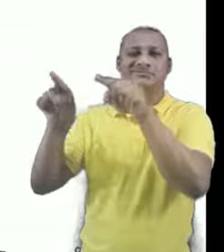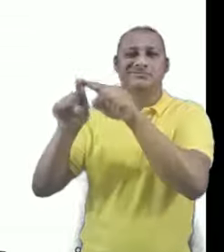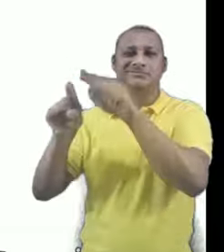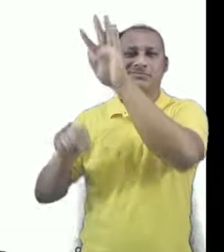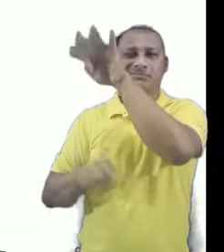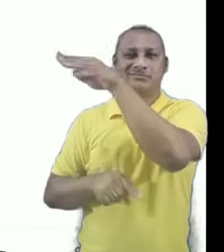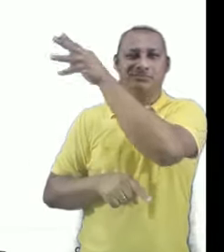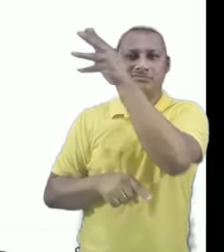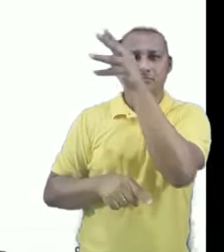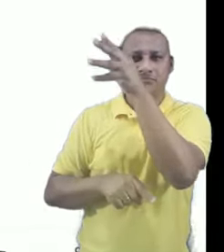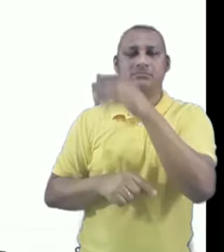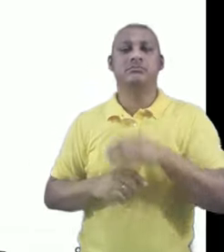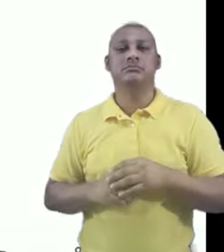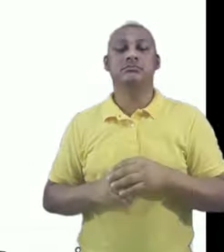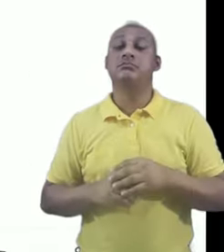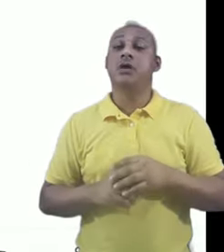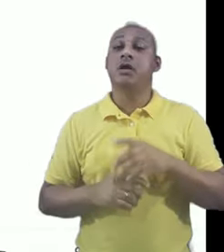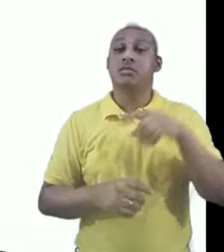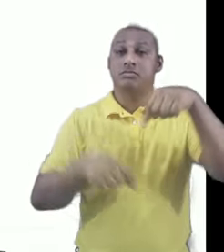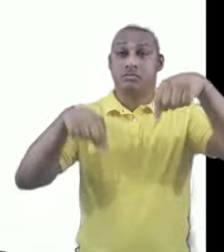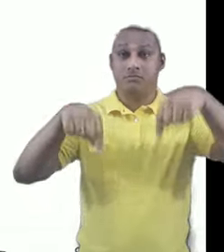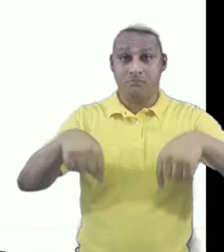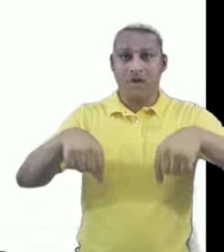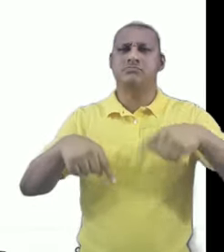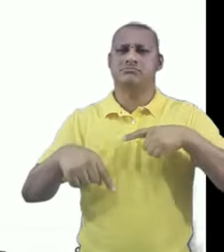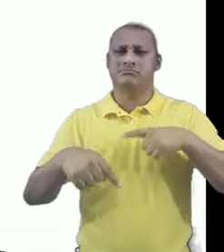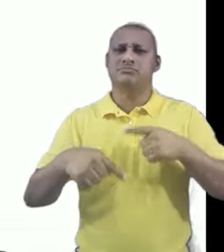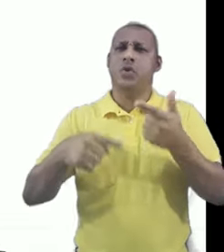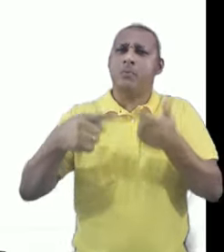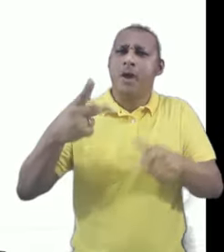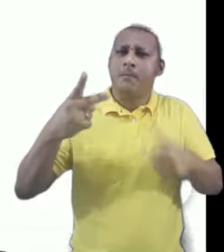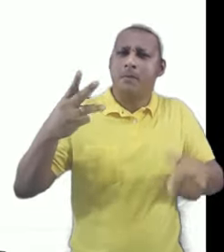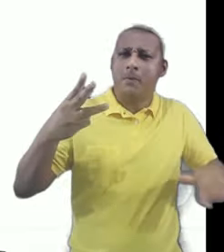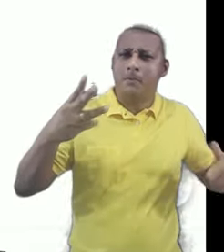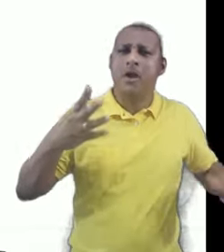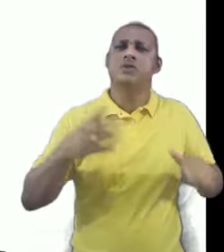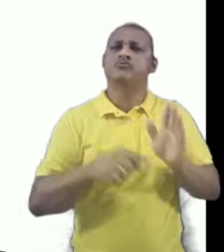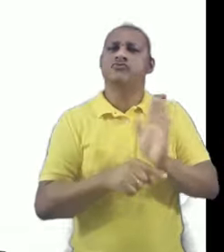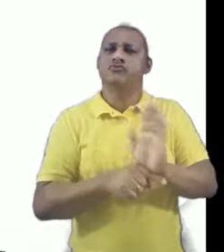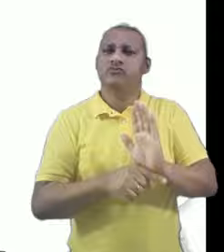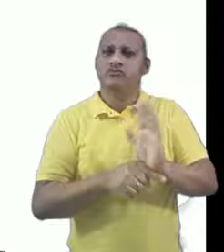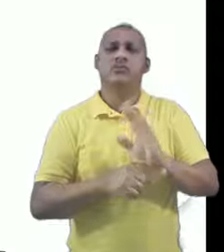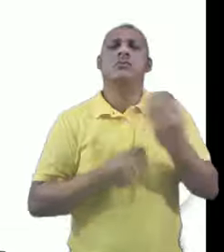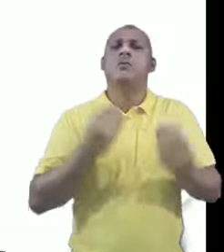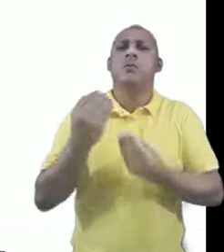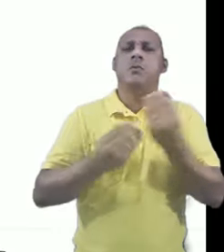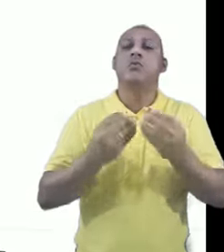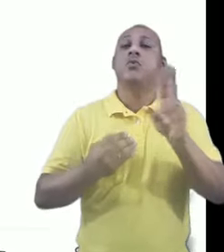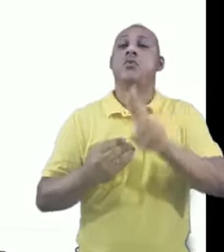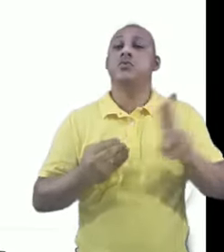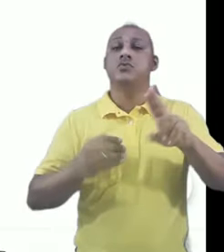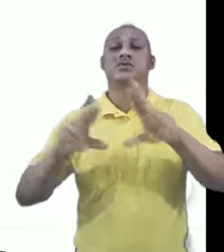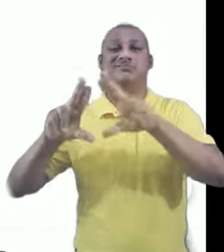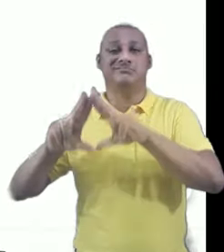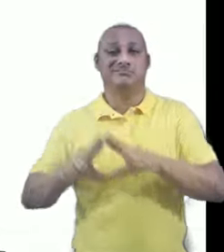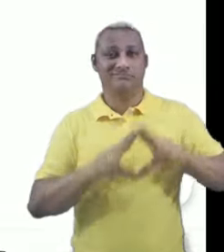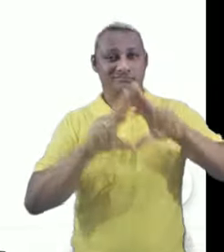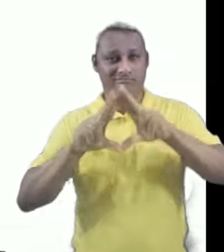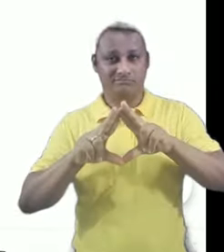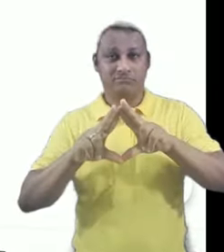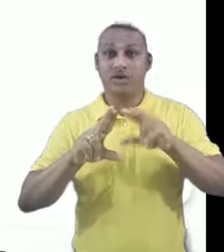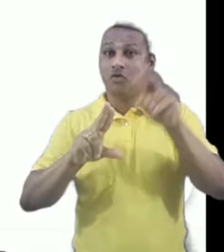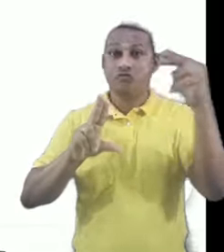visualização em lista ou em grade. Na descrição está o link de outros vídeos que tratam especificamente de como usar